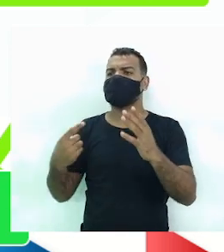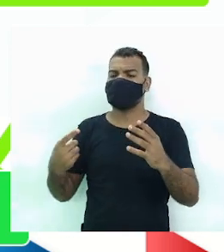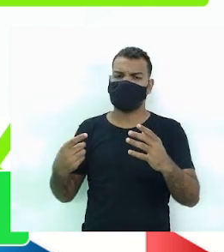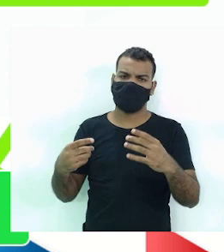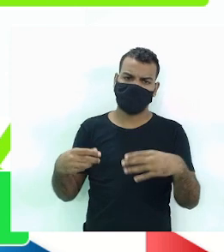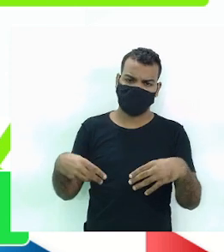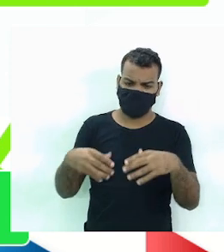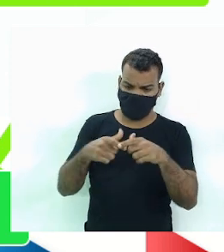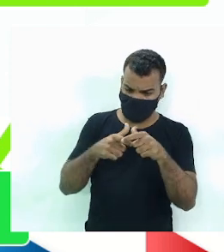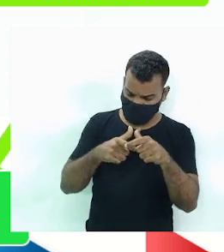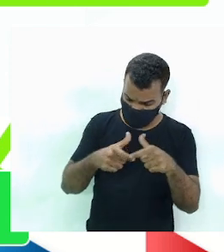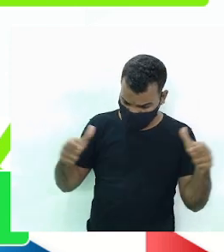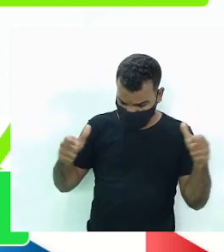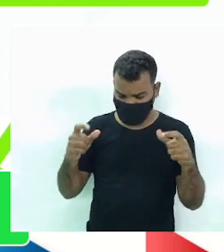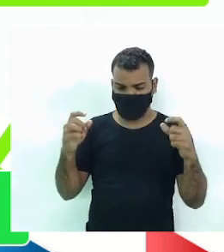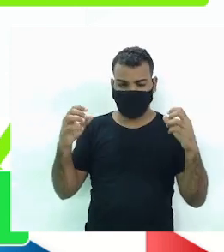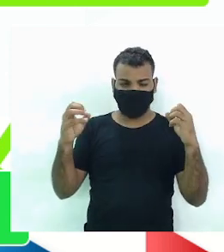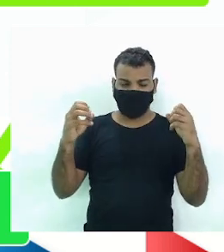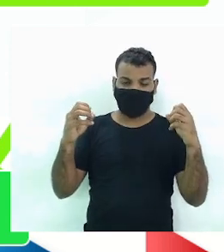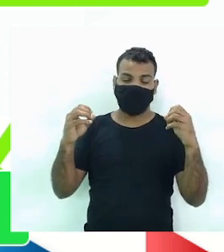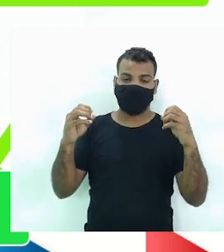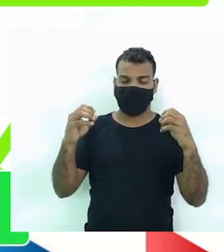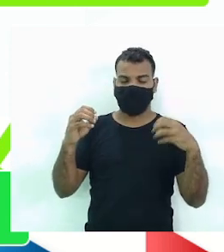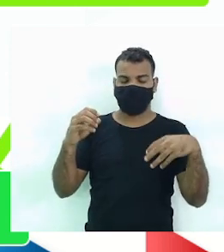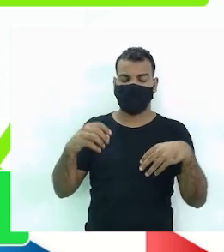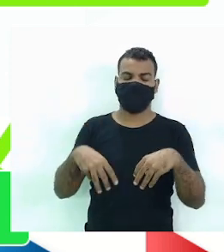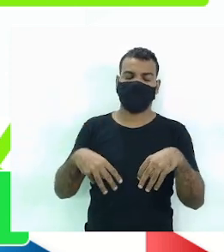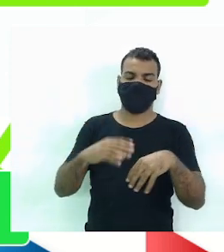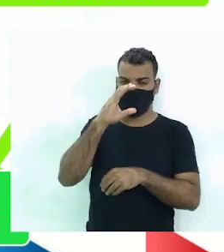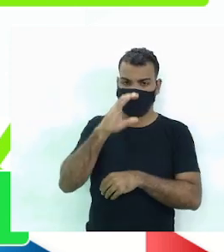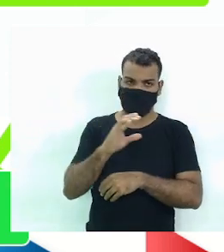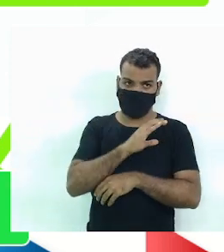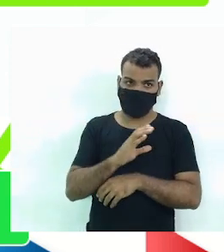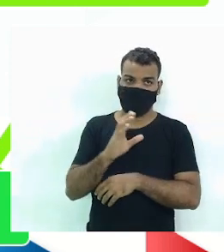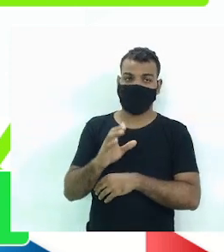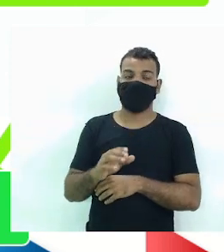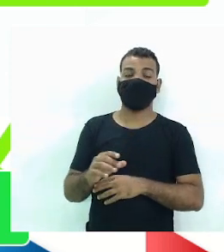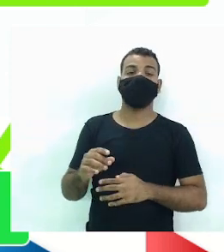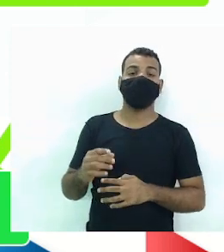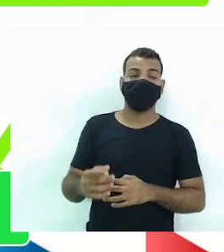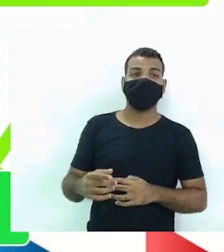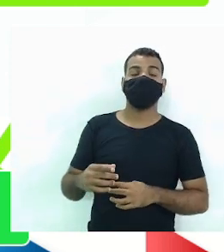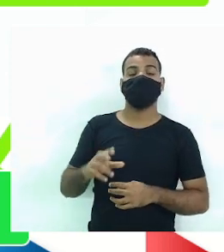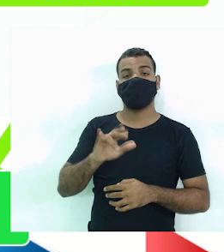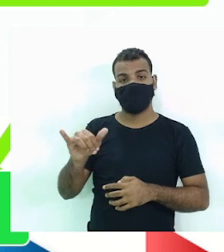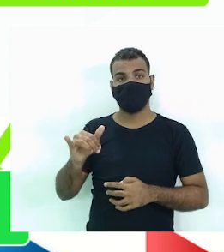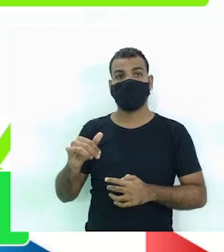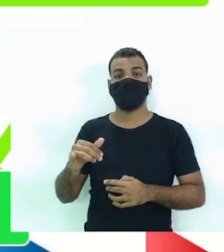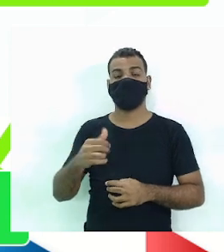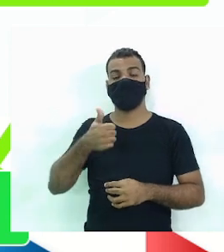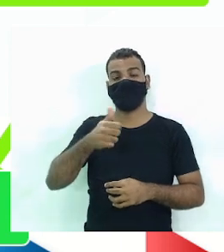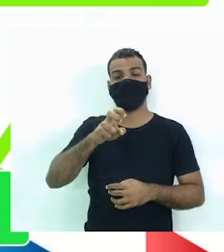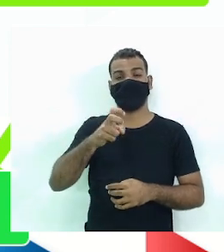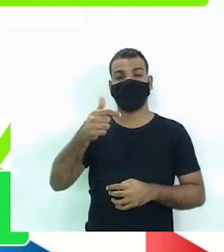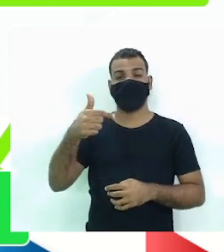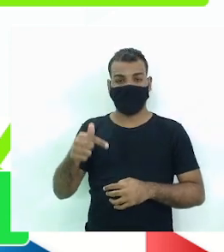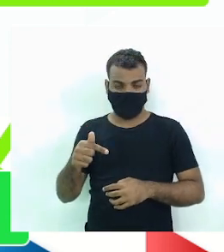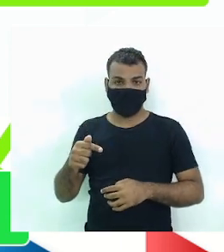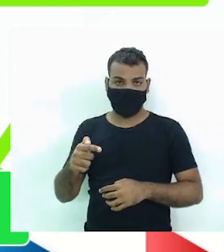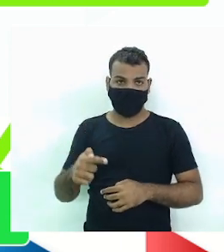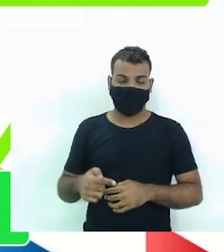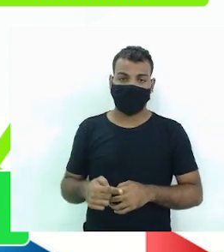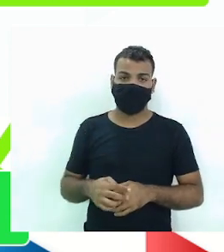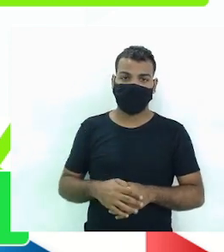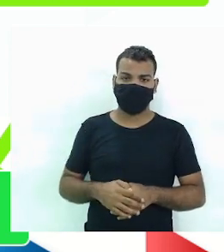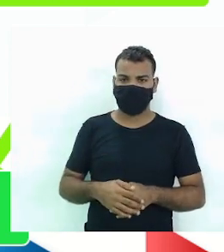expansão vai ter dor de cabeça para a Igreja Católica, né? Que vai ser a Reforma Protestante em 1517. Mas isso